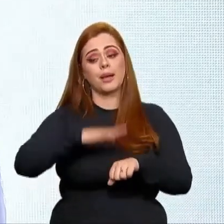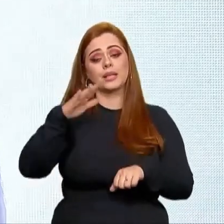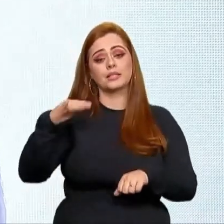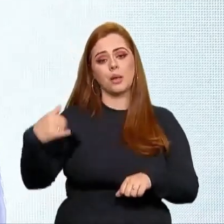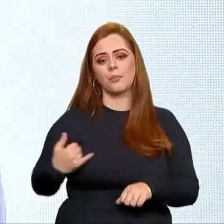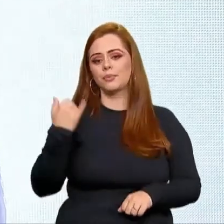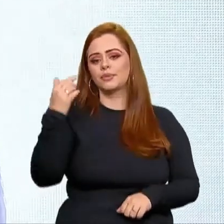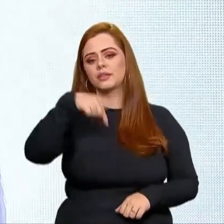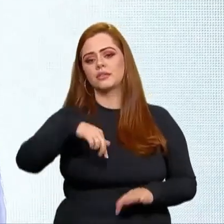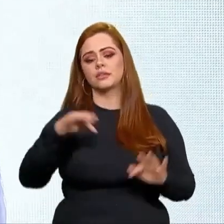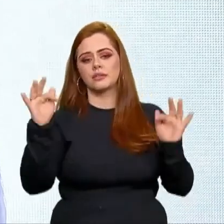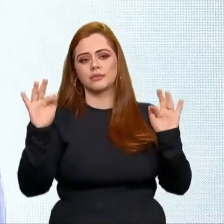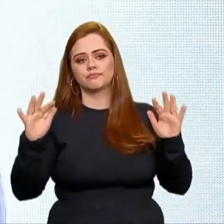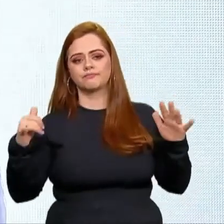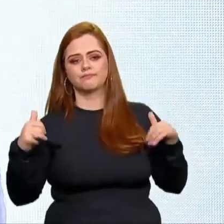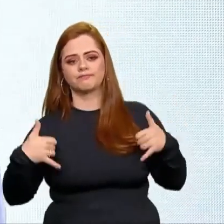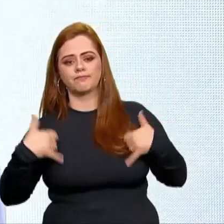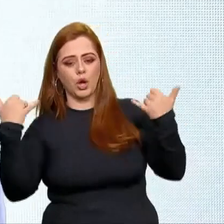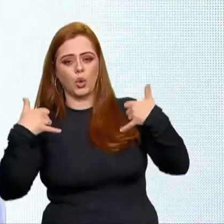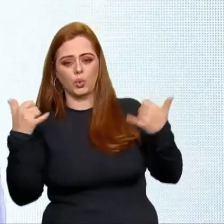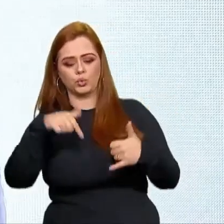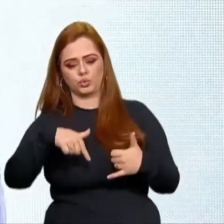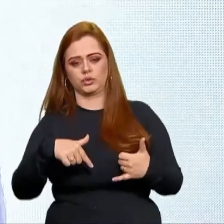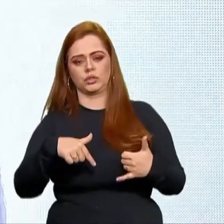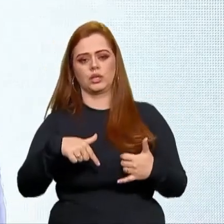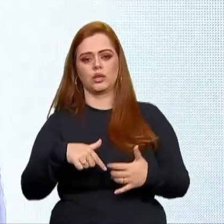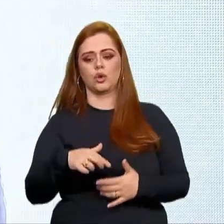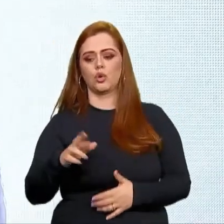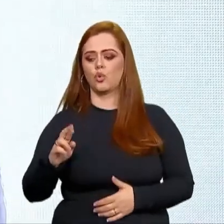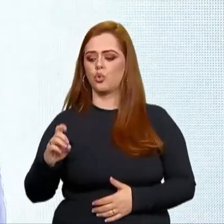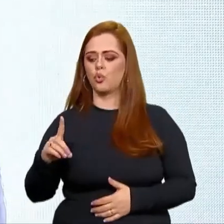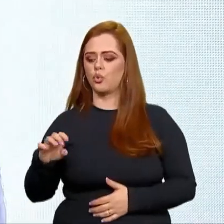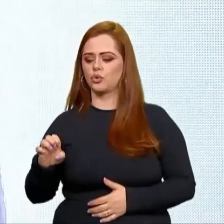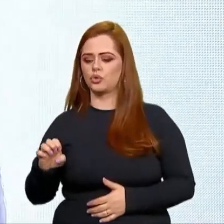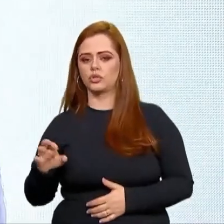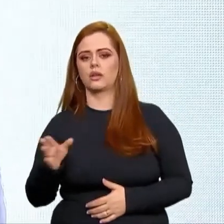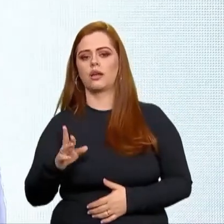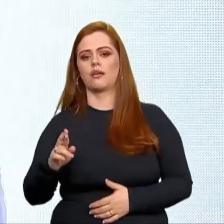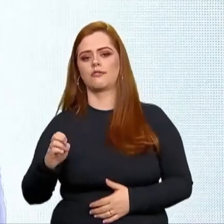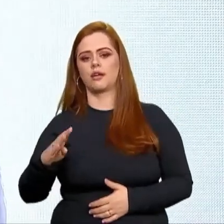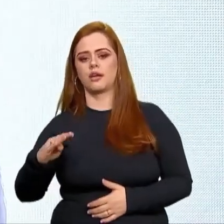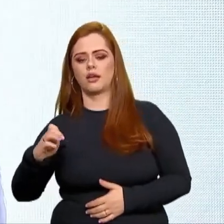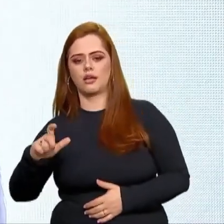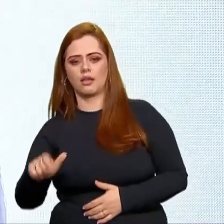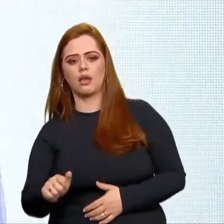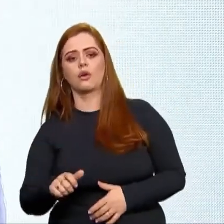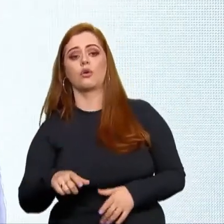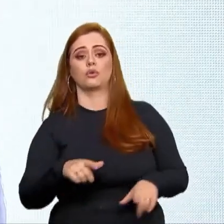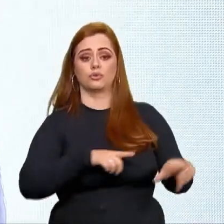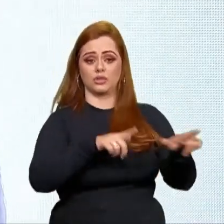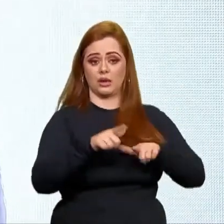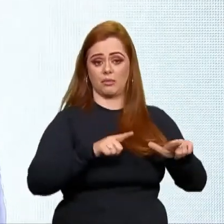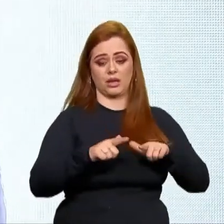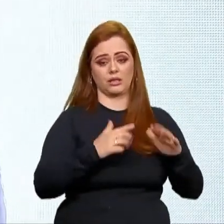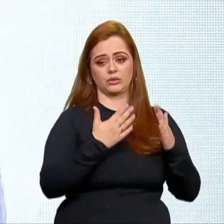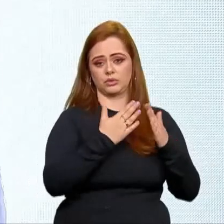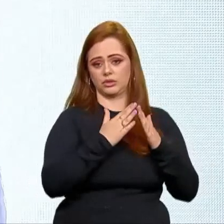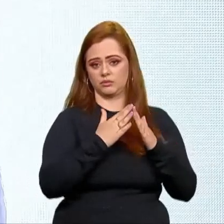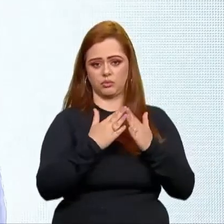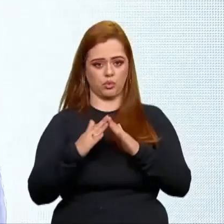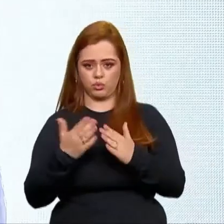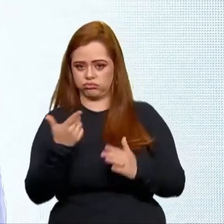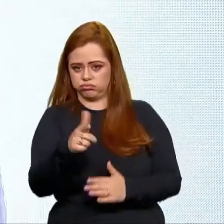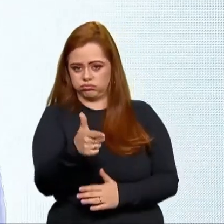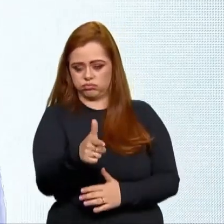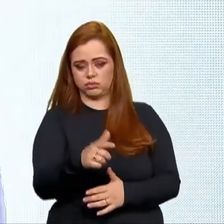festa democrática. Cumprimentar em nome do Rude Rafael, do Movimento dos Trabalhadores Sem Teto, em nome da Nilza Valéria, da Frente dos Evangélicos